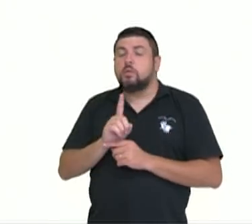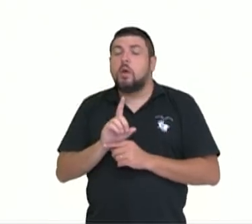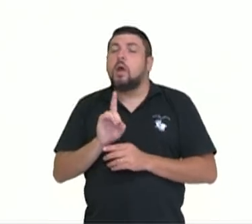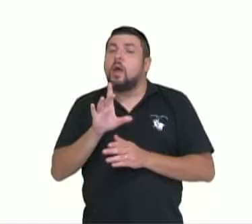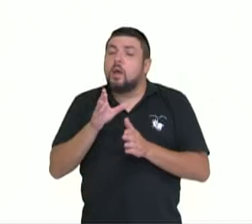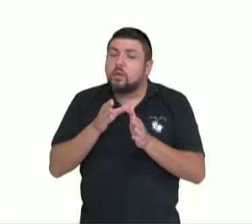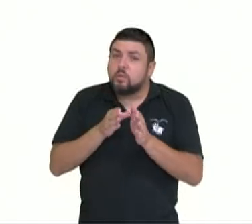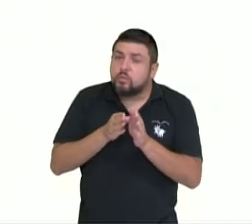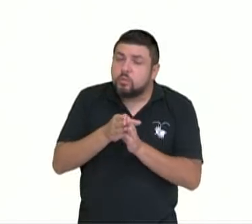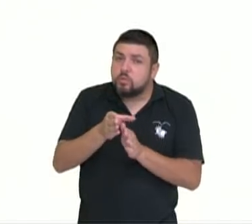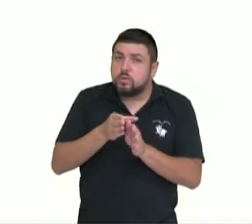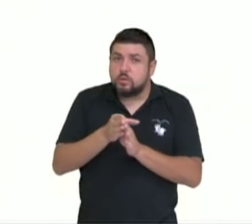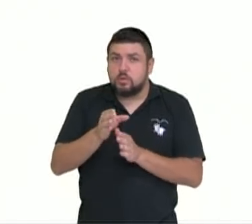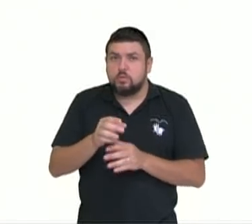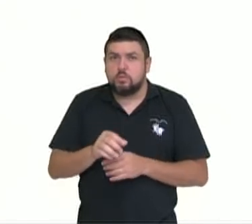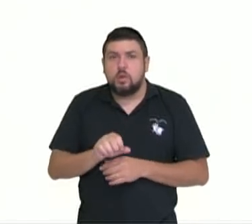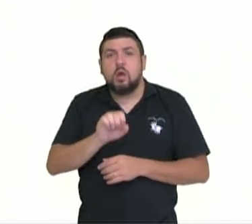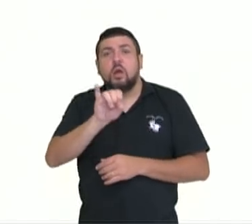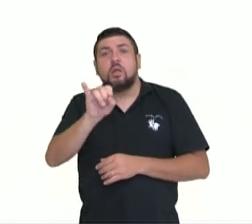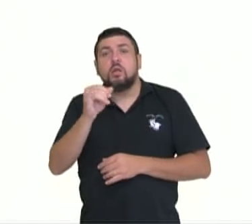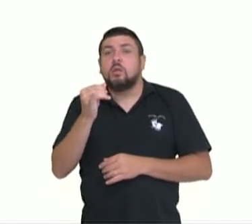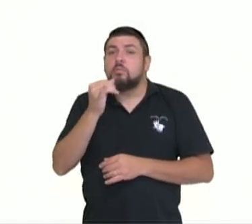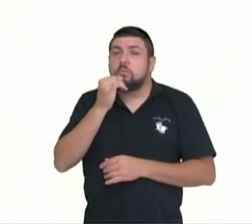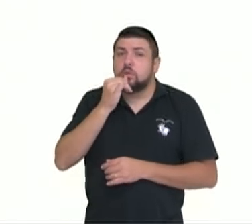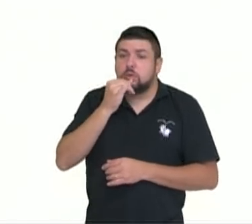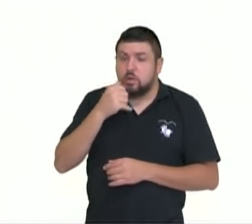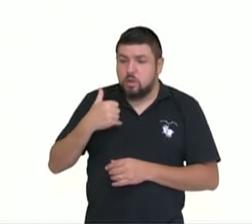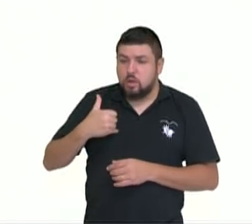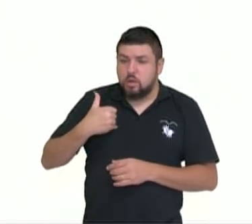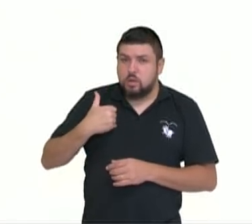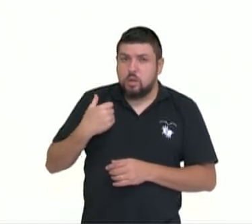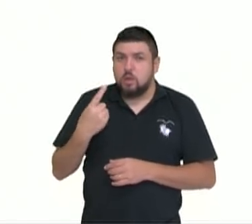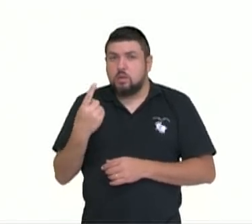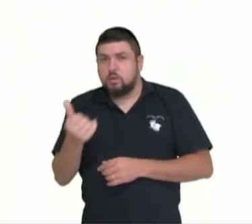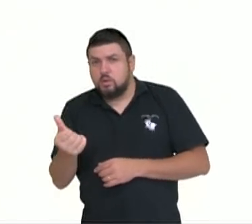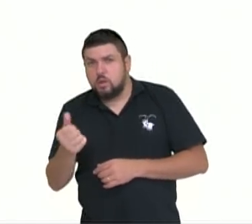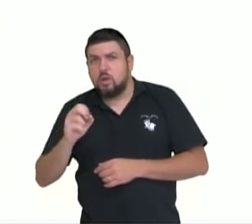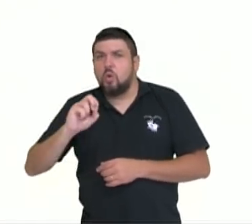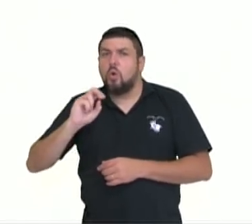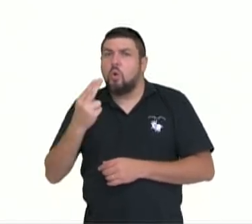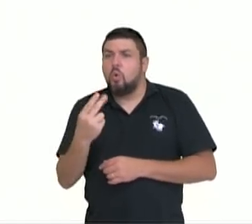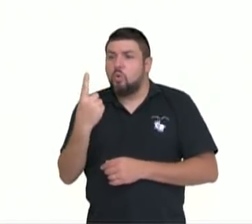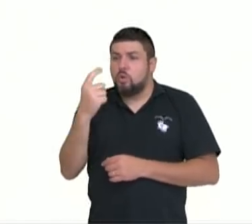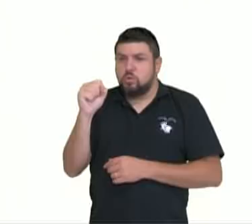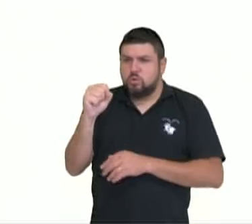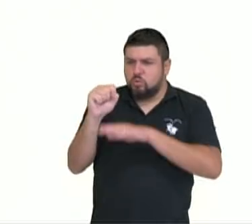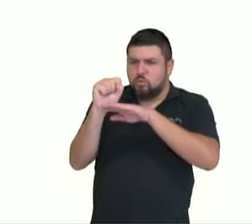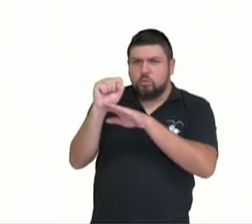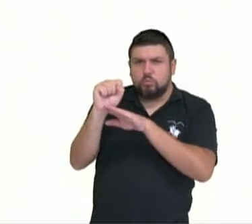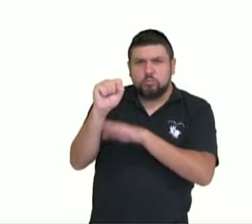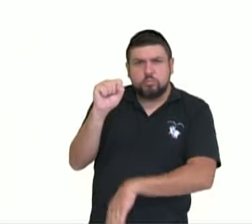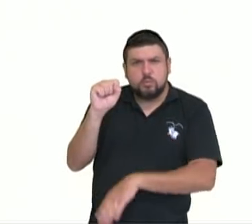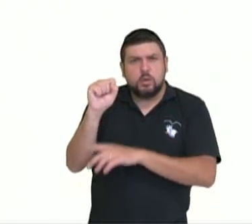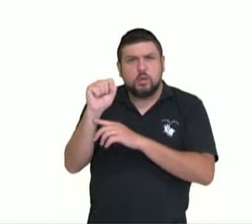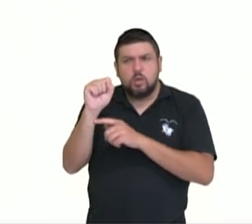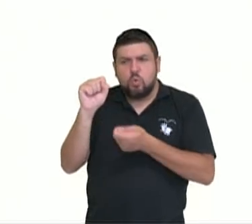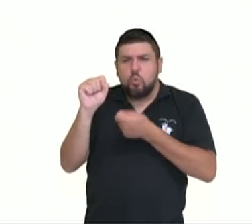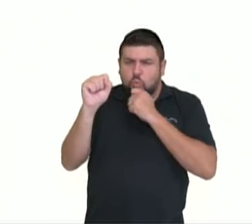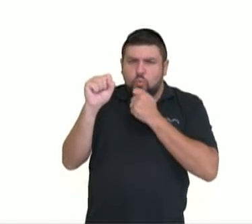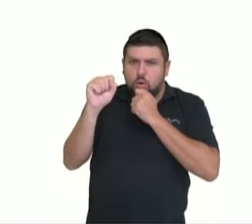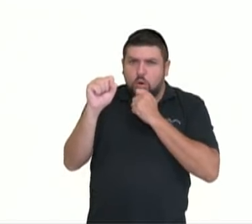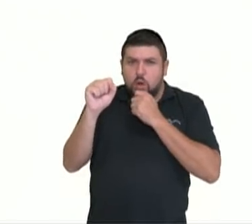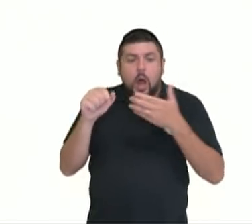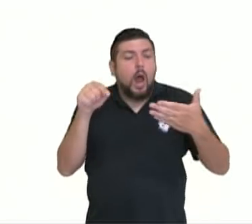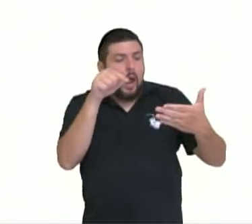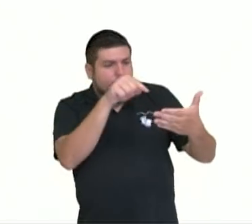se você ainda não tem, por exemplo, 16 ou 18 anos, você não deve baixar os aplicativos que